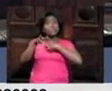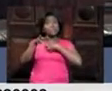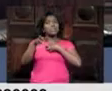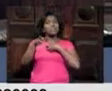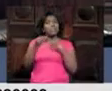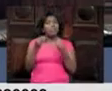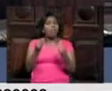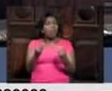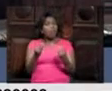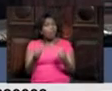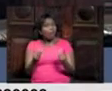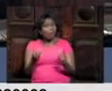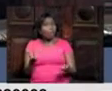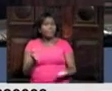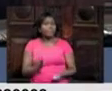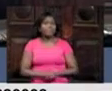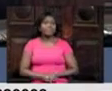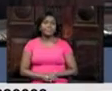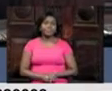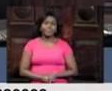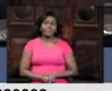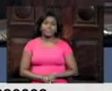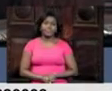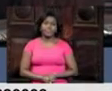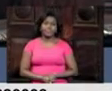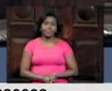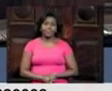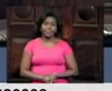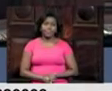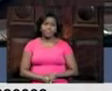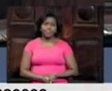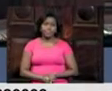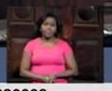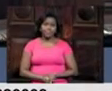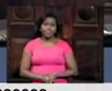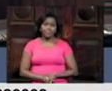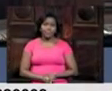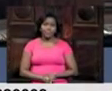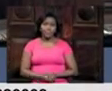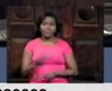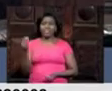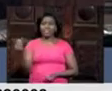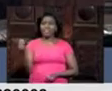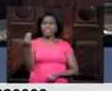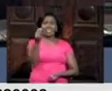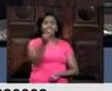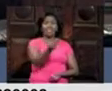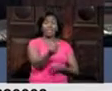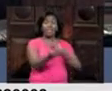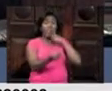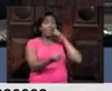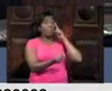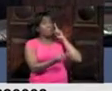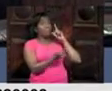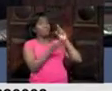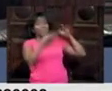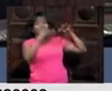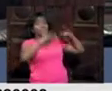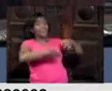nacional, diante desse gesto, desse movimento entreguista, confirmado ontem, para mim, sem